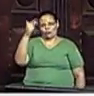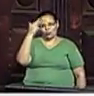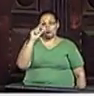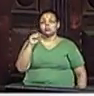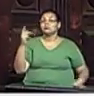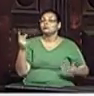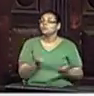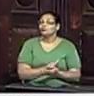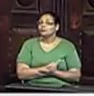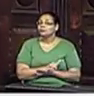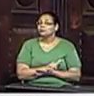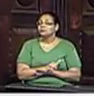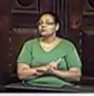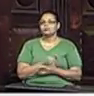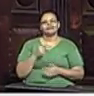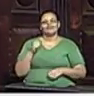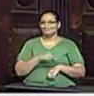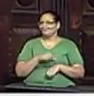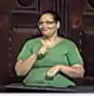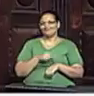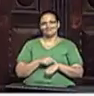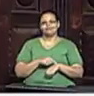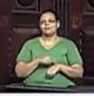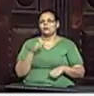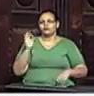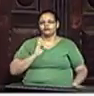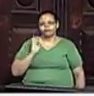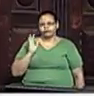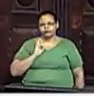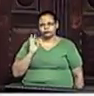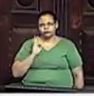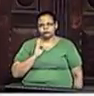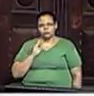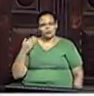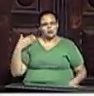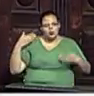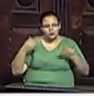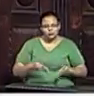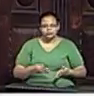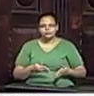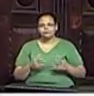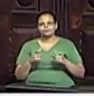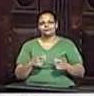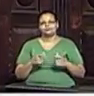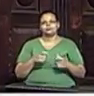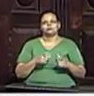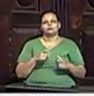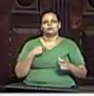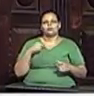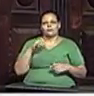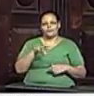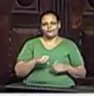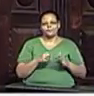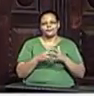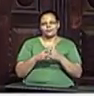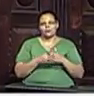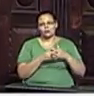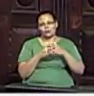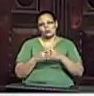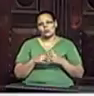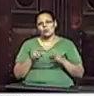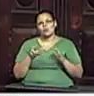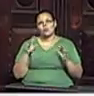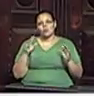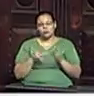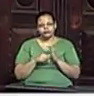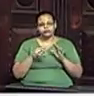deveria acontecer? Imediatamente, a polícia ir ao local para fazer a apreensão da carga roubada